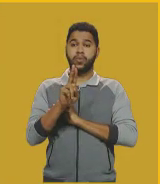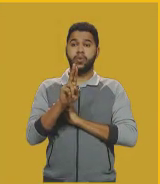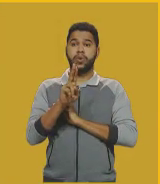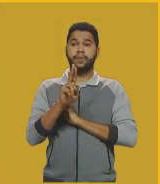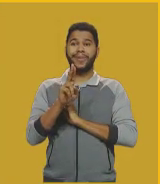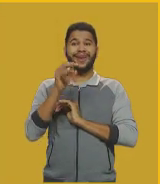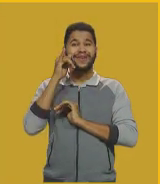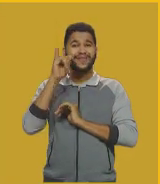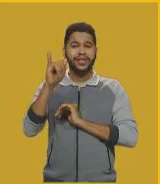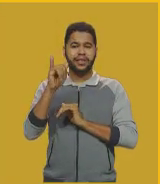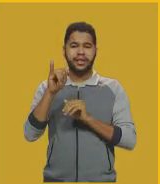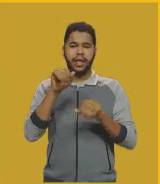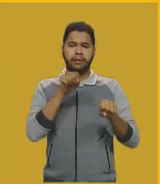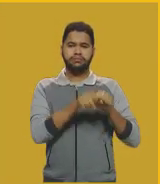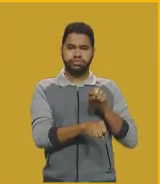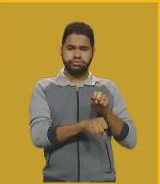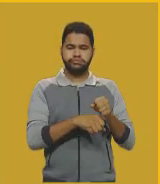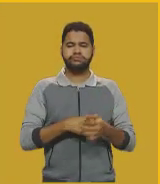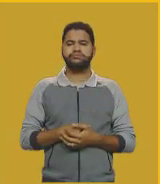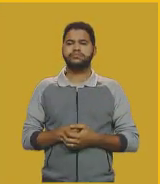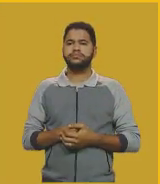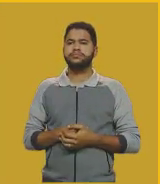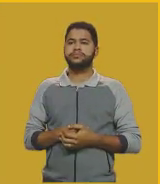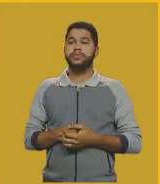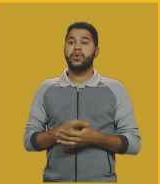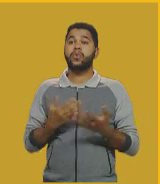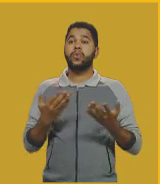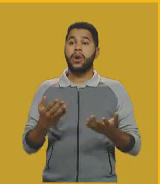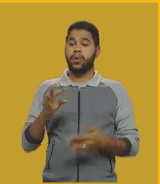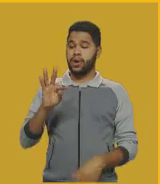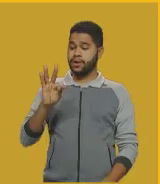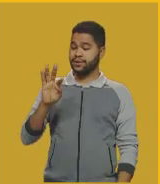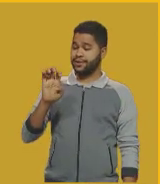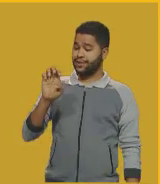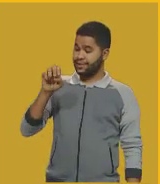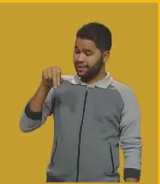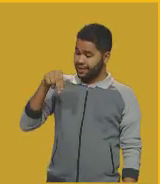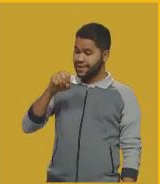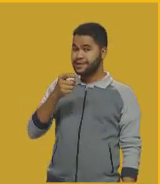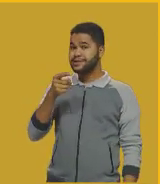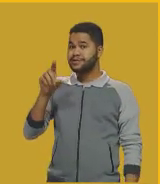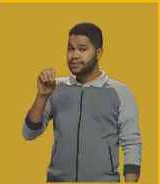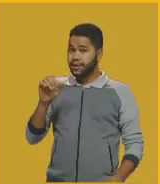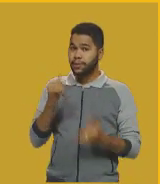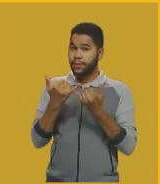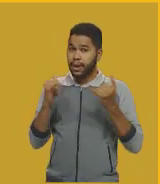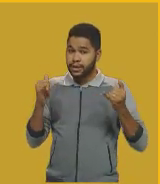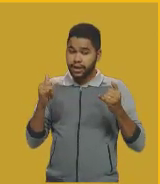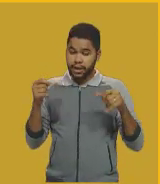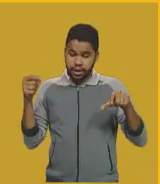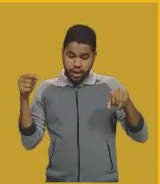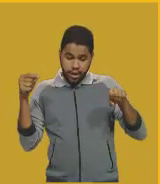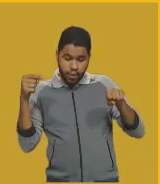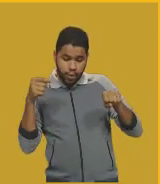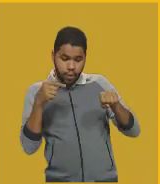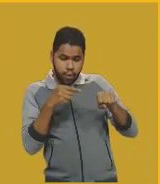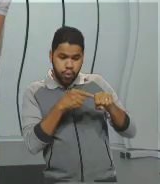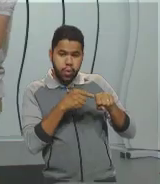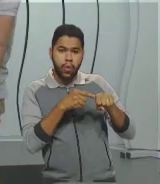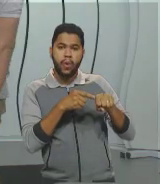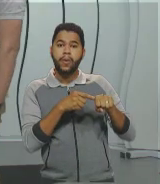não queime? Então a gente tem que descobrir qual que é a tensão da bateria para que seja passada ali pelo fusível no máximo 500